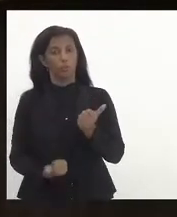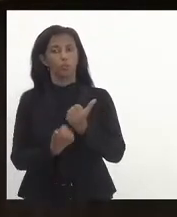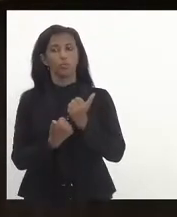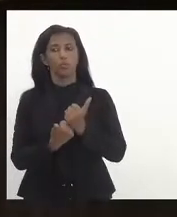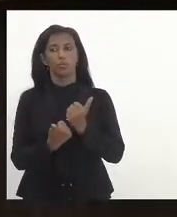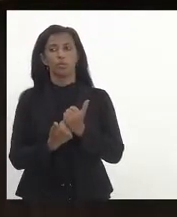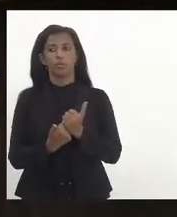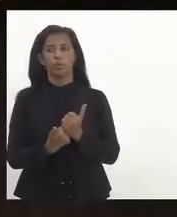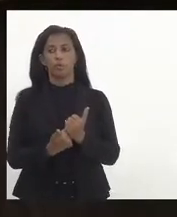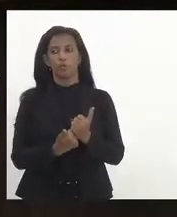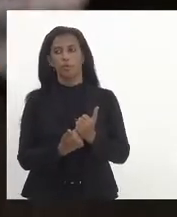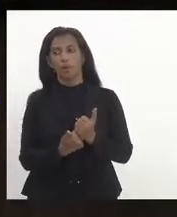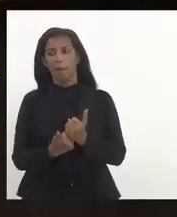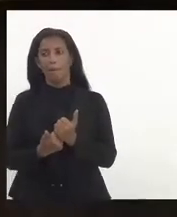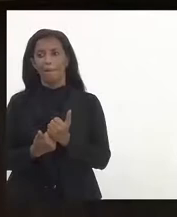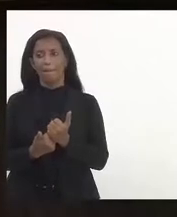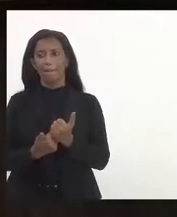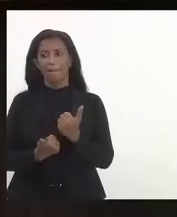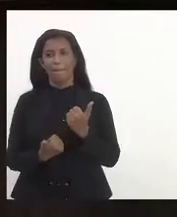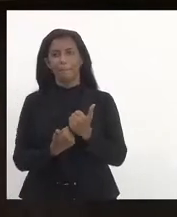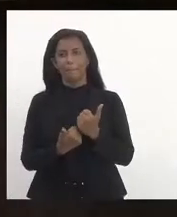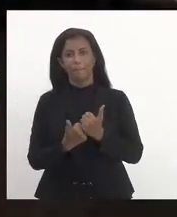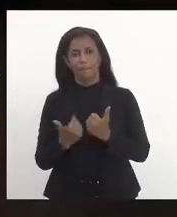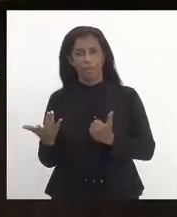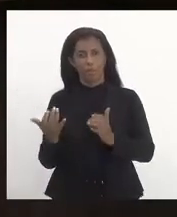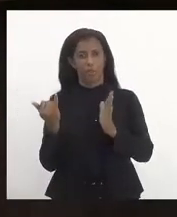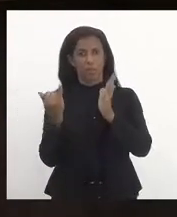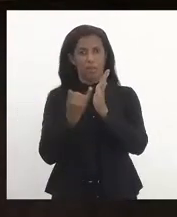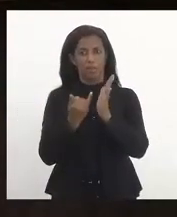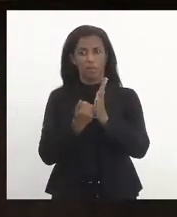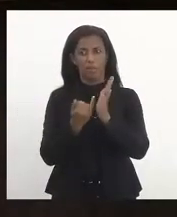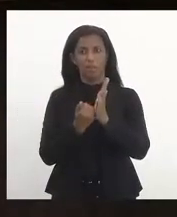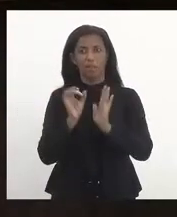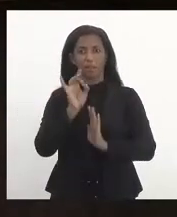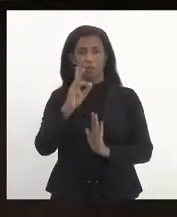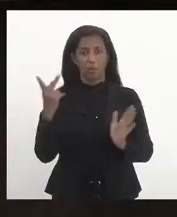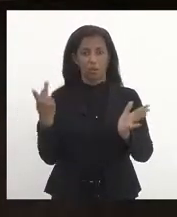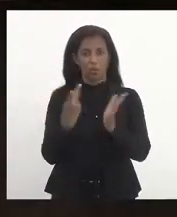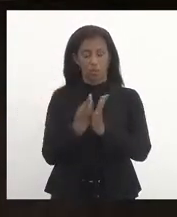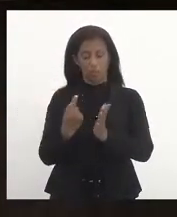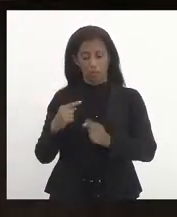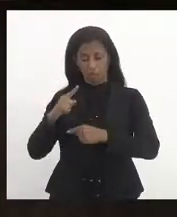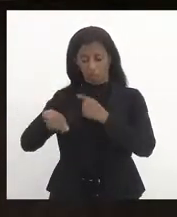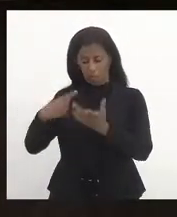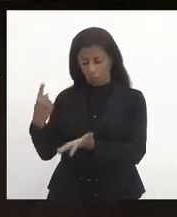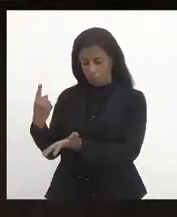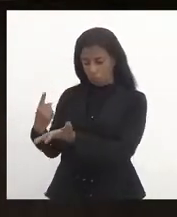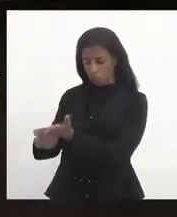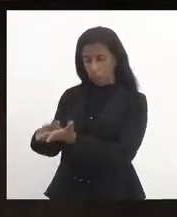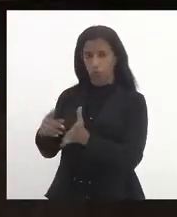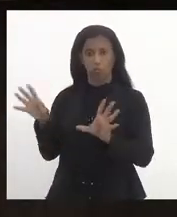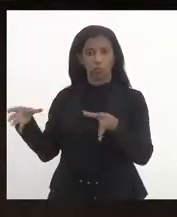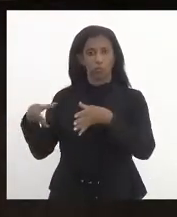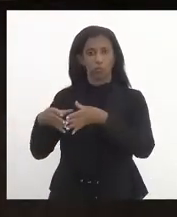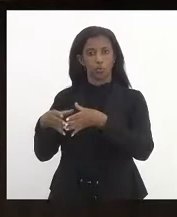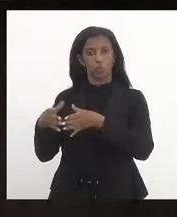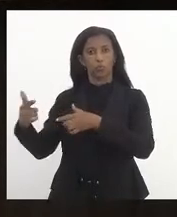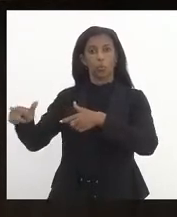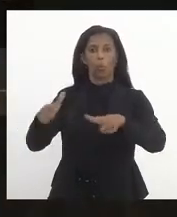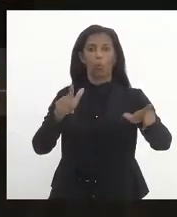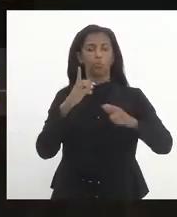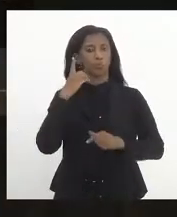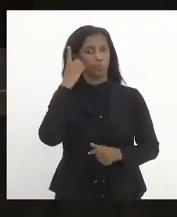substitutivo, solicitando a Vossa Excelência que aqui a publicação só ocorra após acordo junto com os demais no